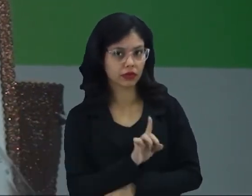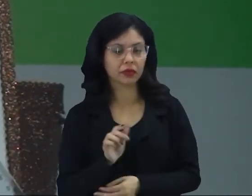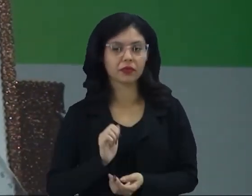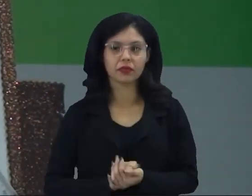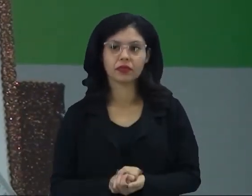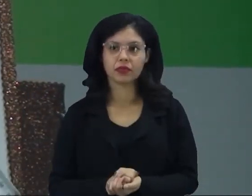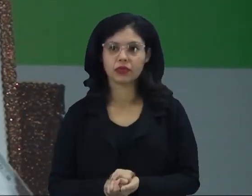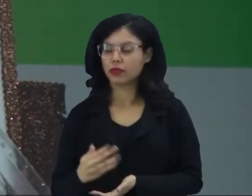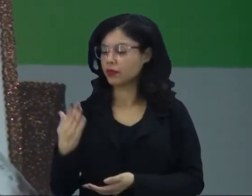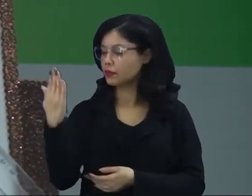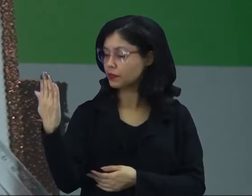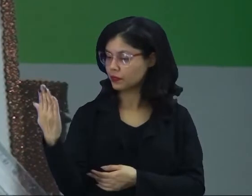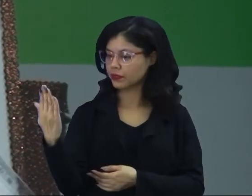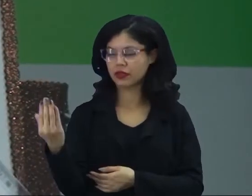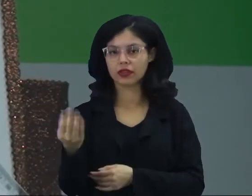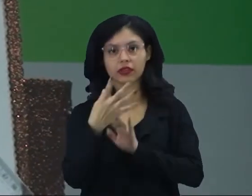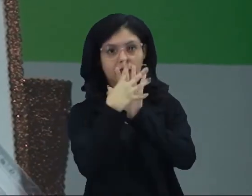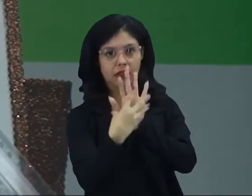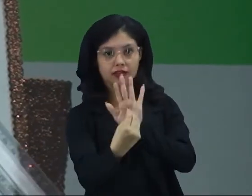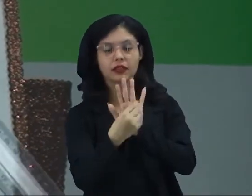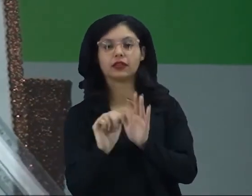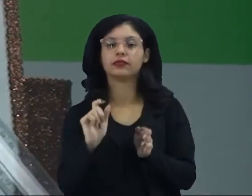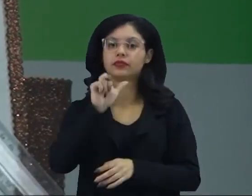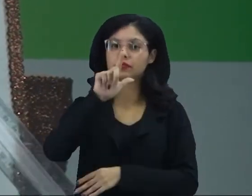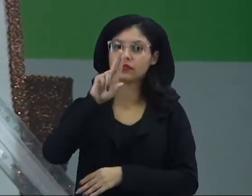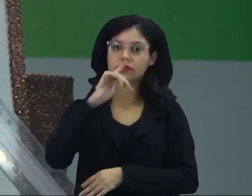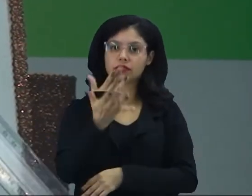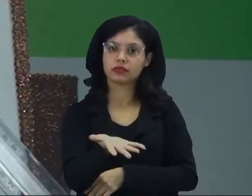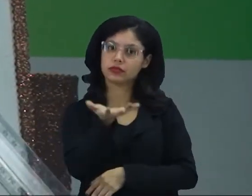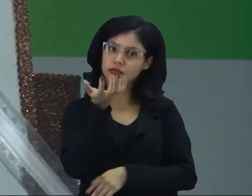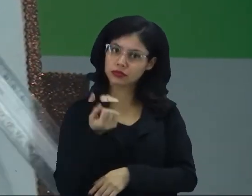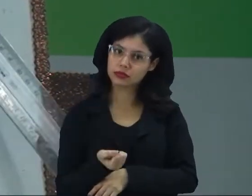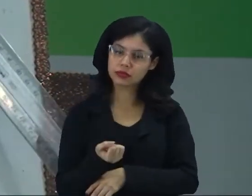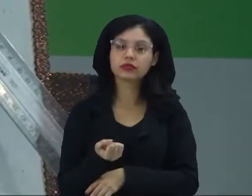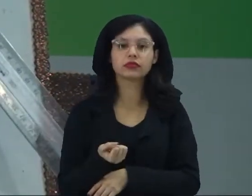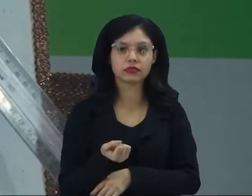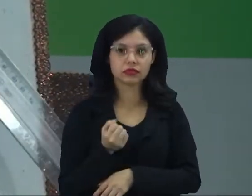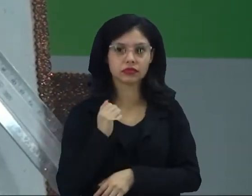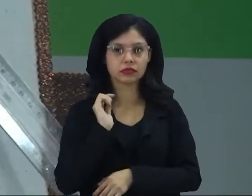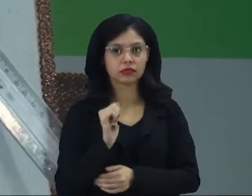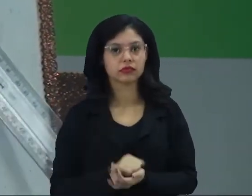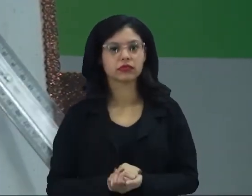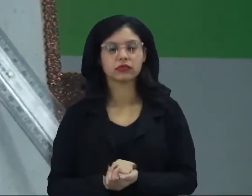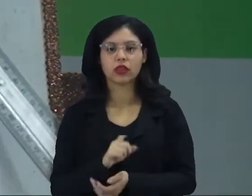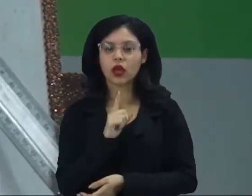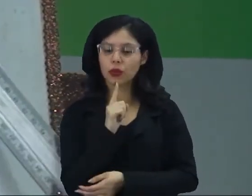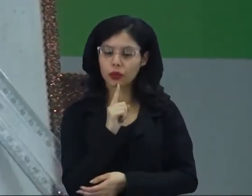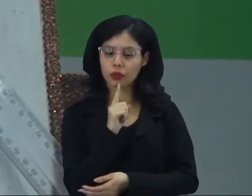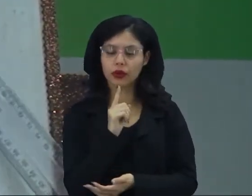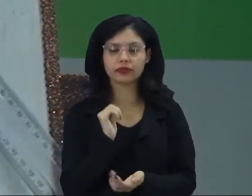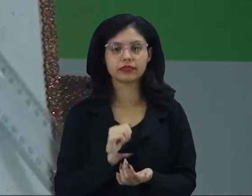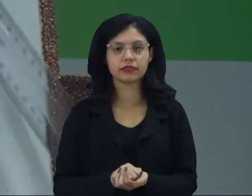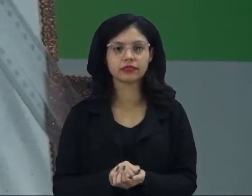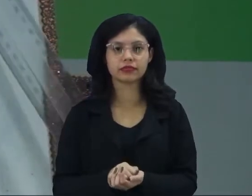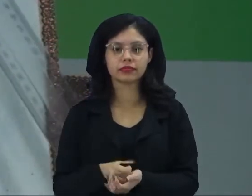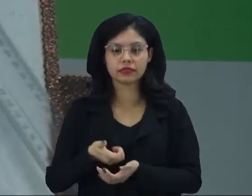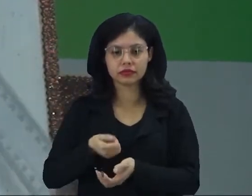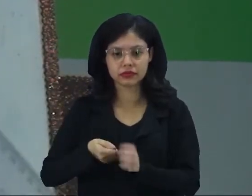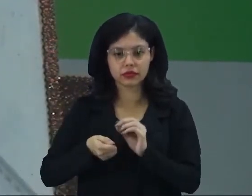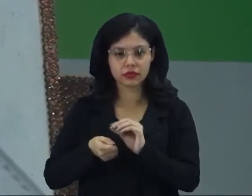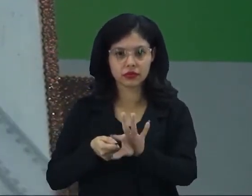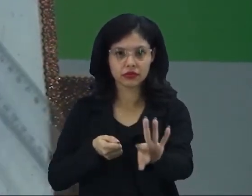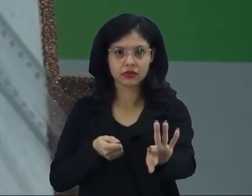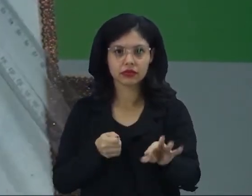O espelho, ele reflete a luz que ele recebe de uma vela, de uma lâmpada, mas